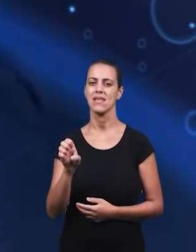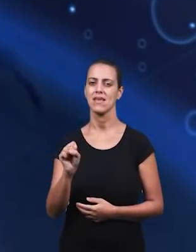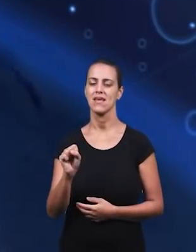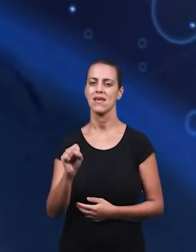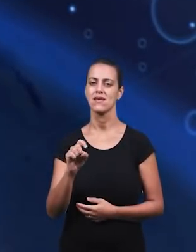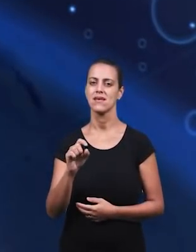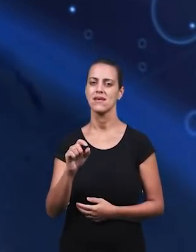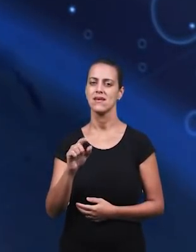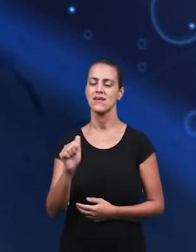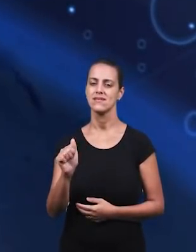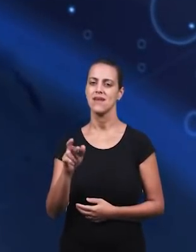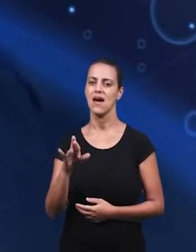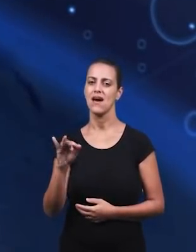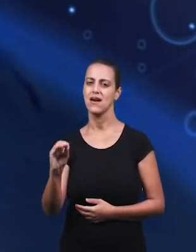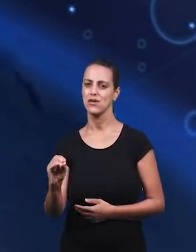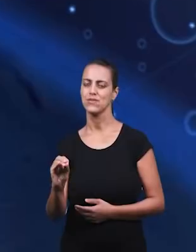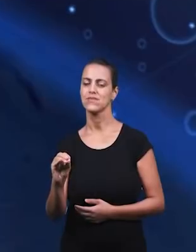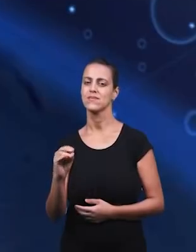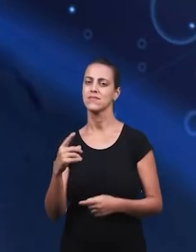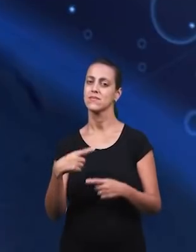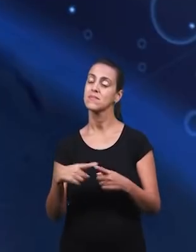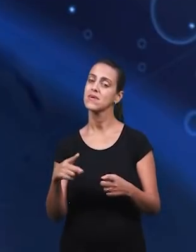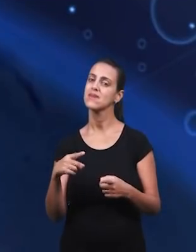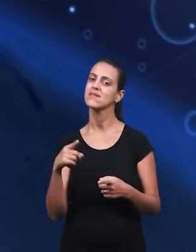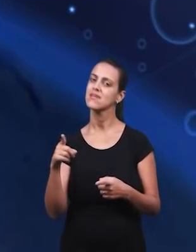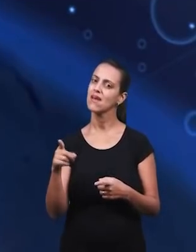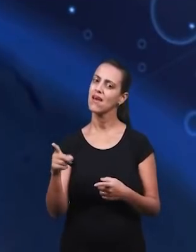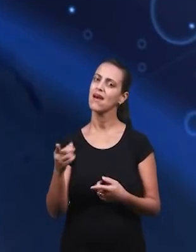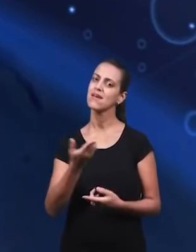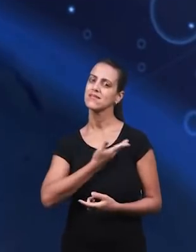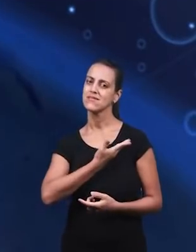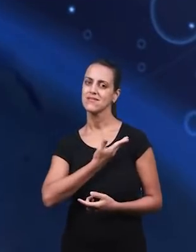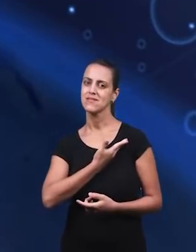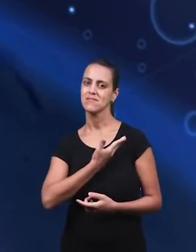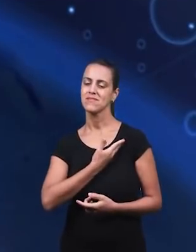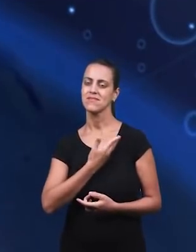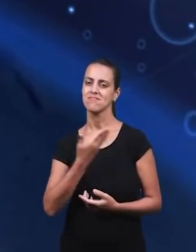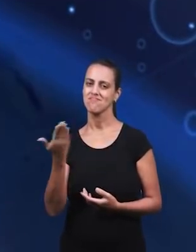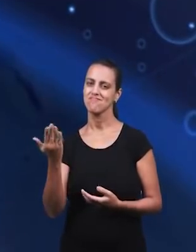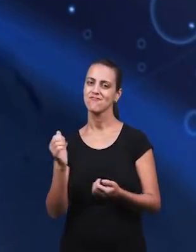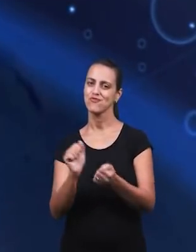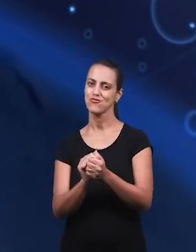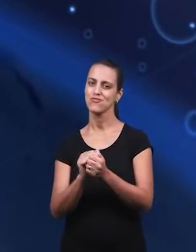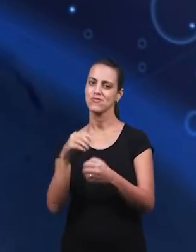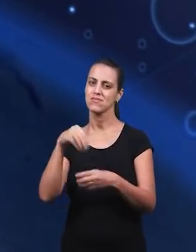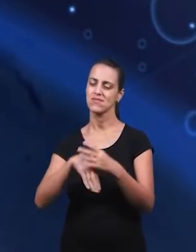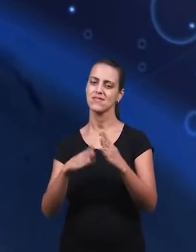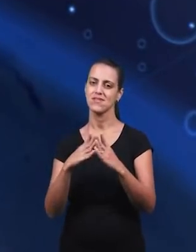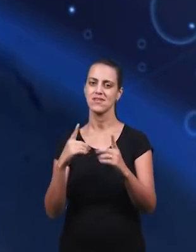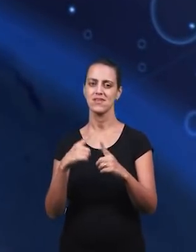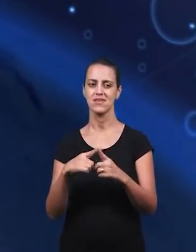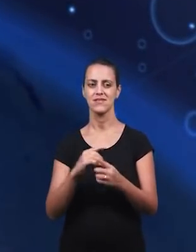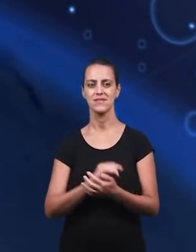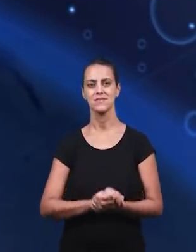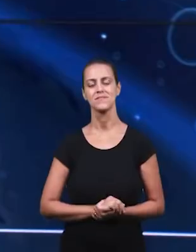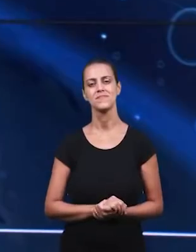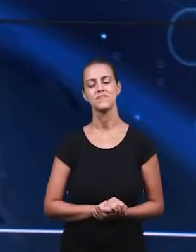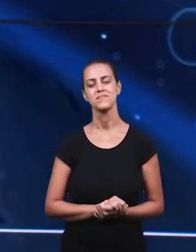mas que quem toma conta aí mais de perto da igreja é o nosso companheiro, o Holliston. Muito obrigado, meu irmão, que Deus